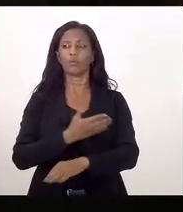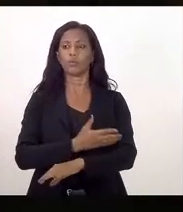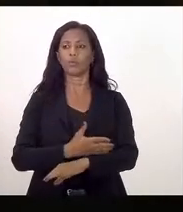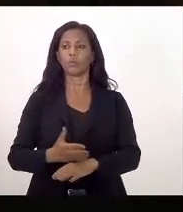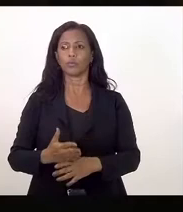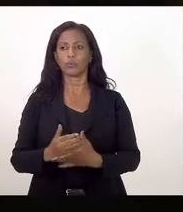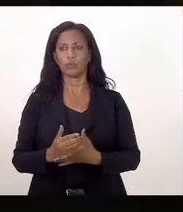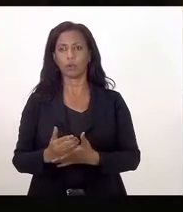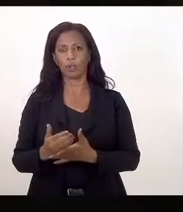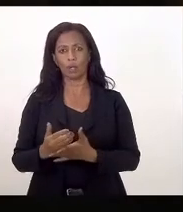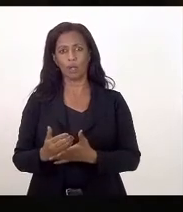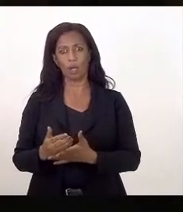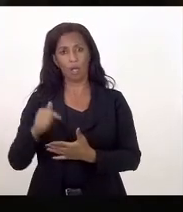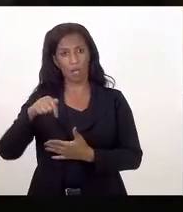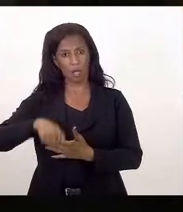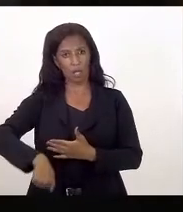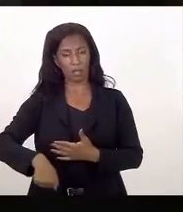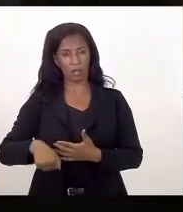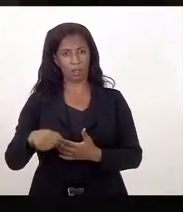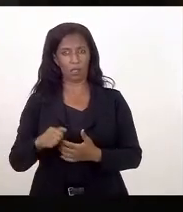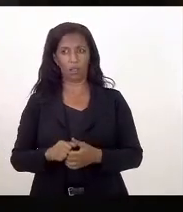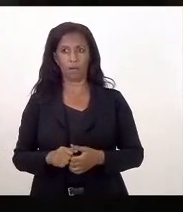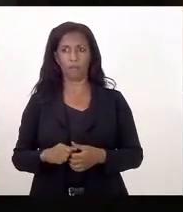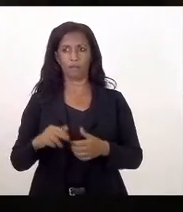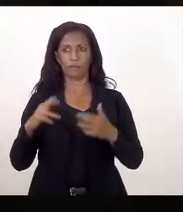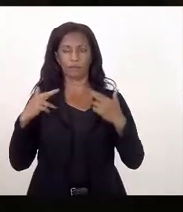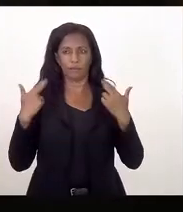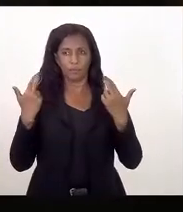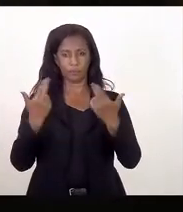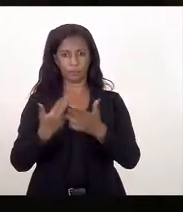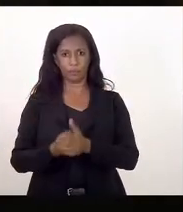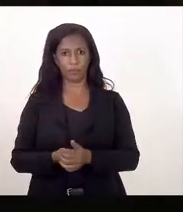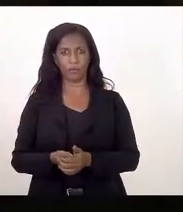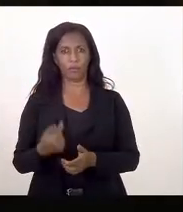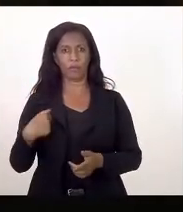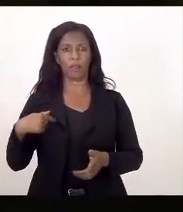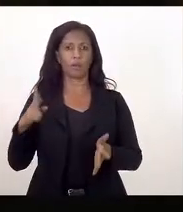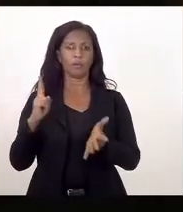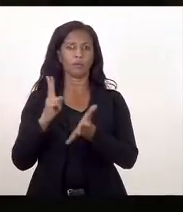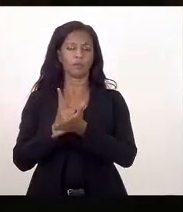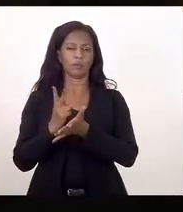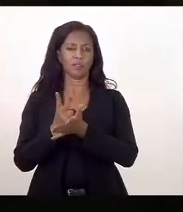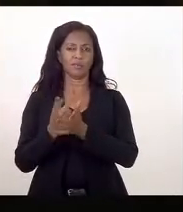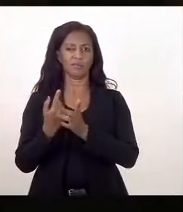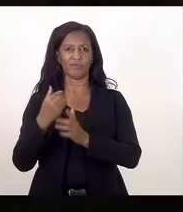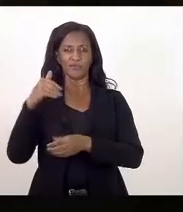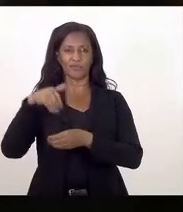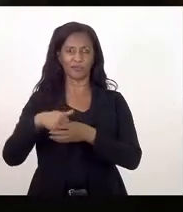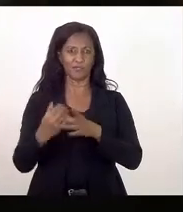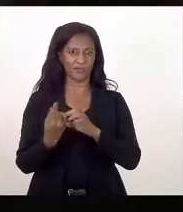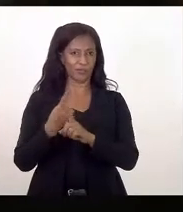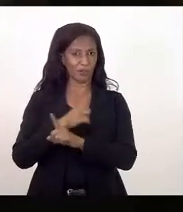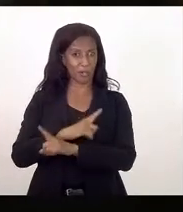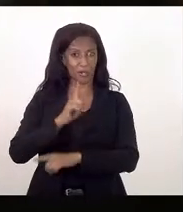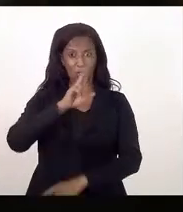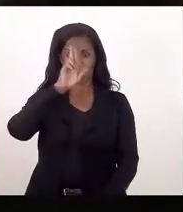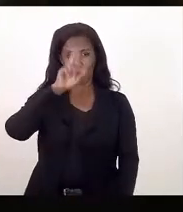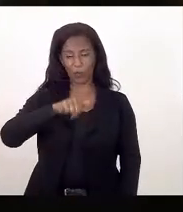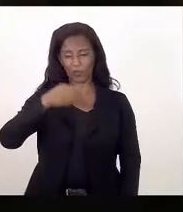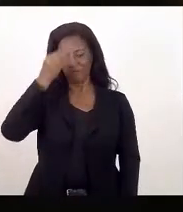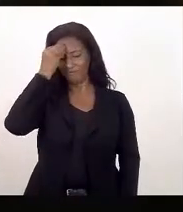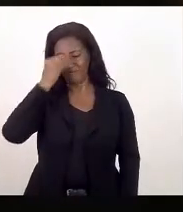perder aqui em plenário, porque sempre faço parte da oposição, mas não desisto,